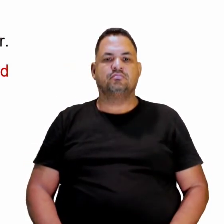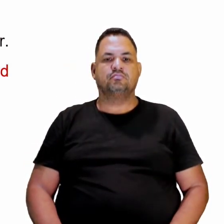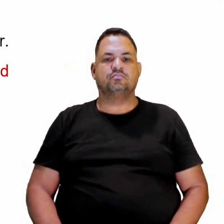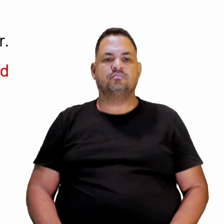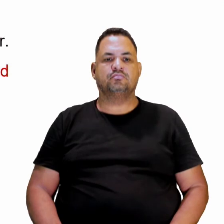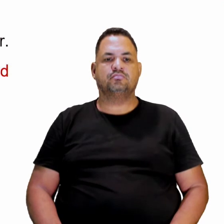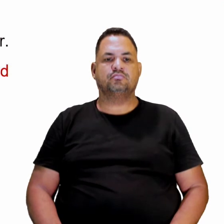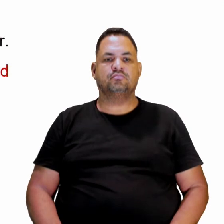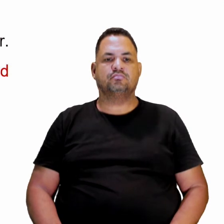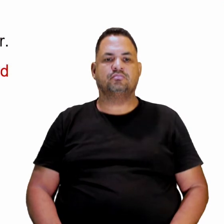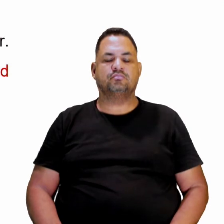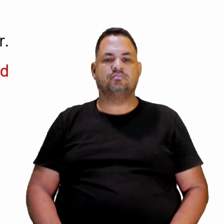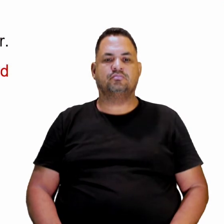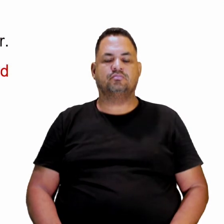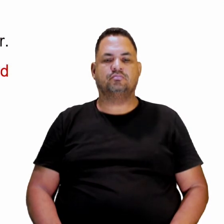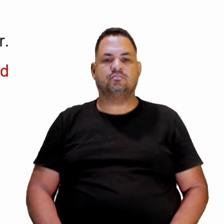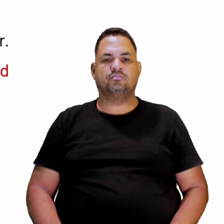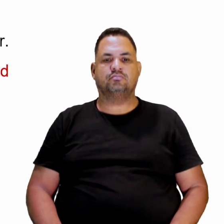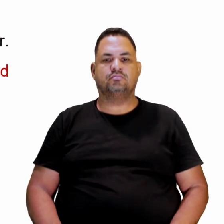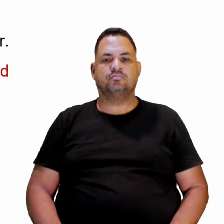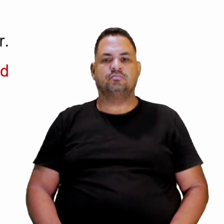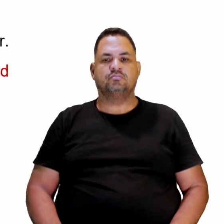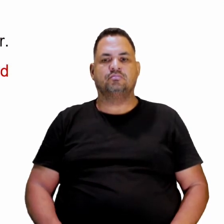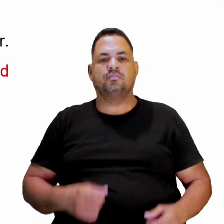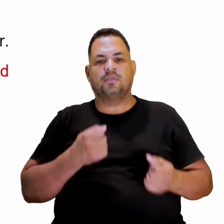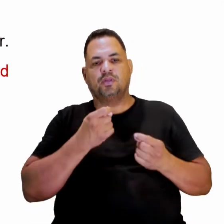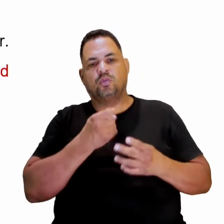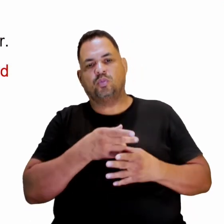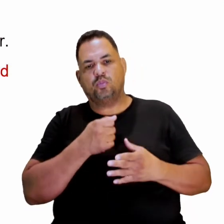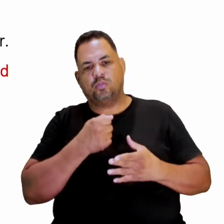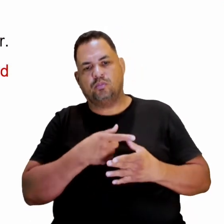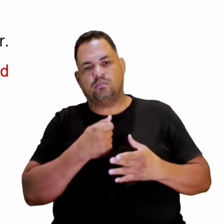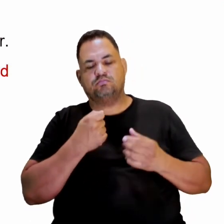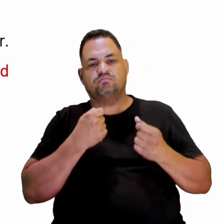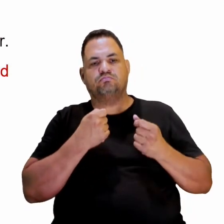he bought more magazines. Lá ele comprou mais